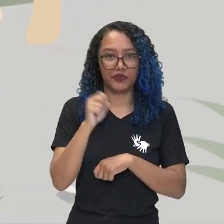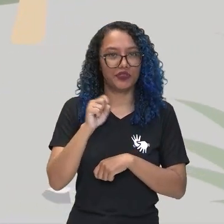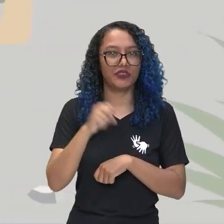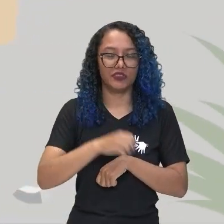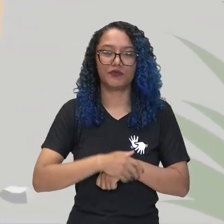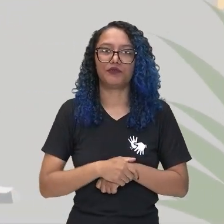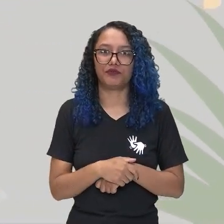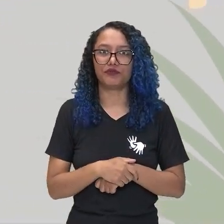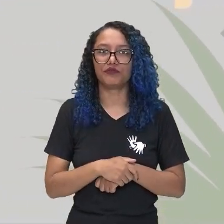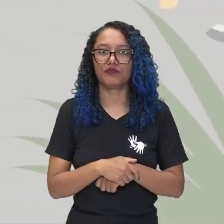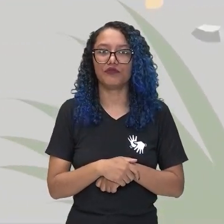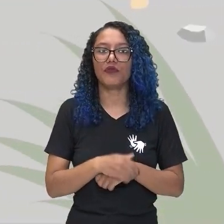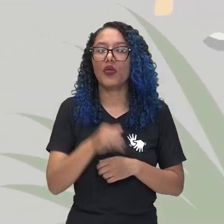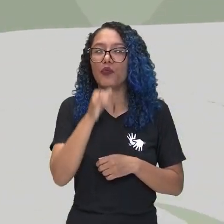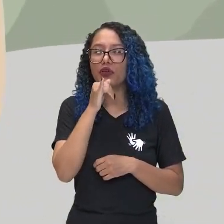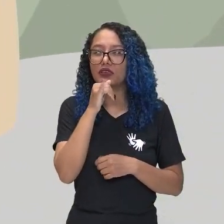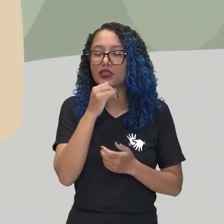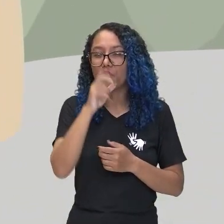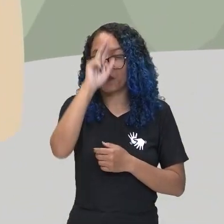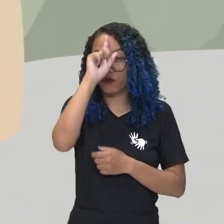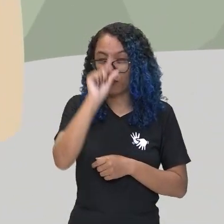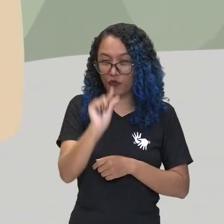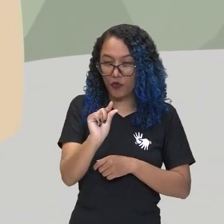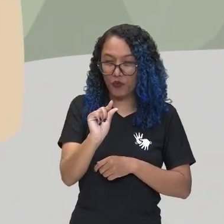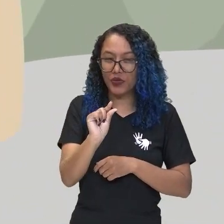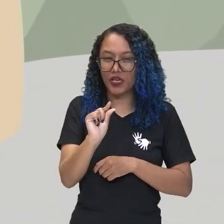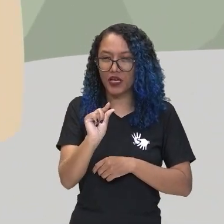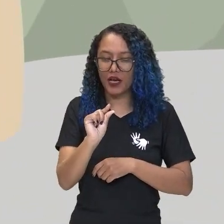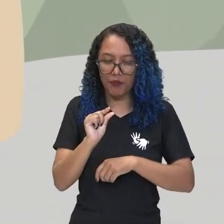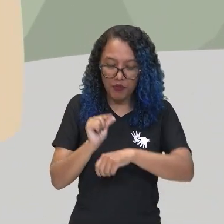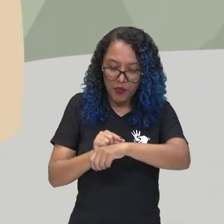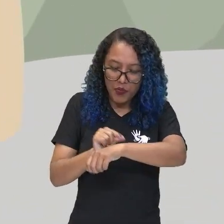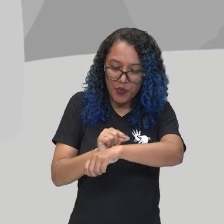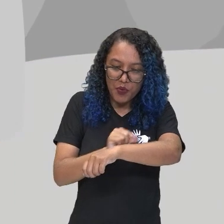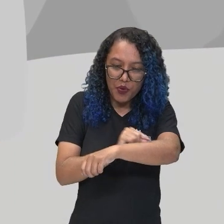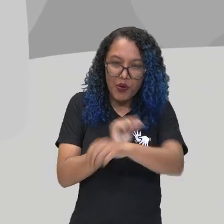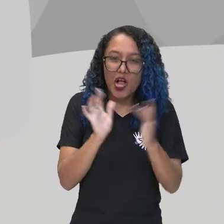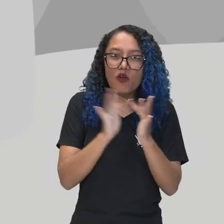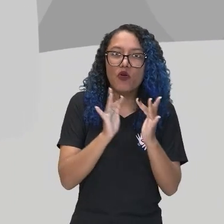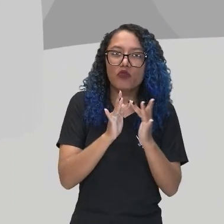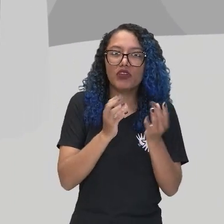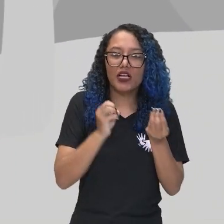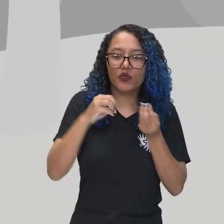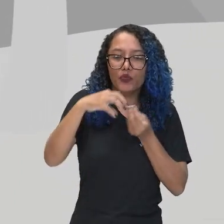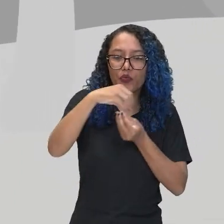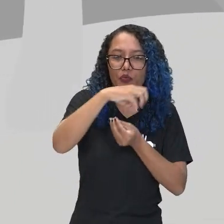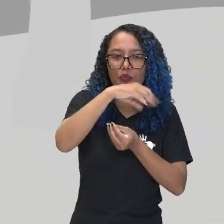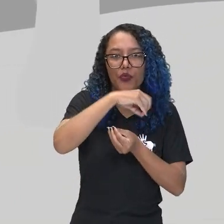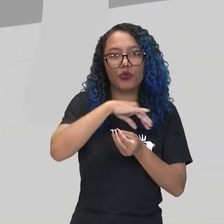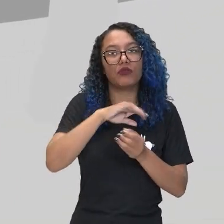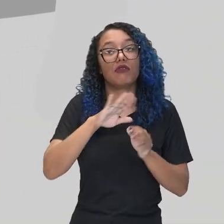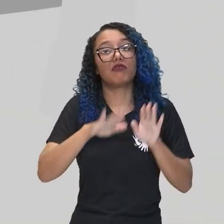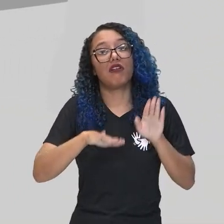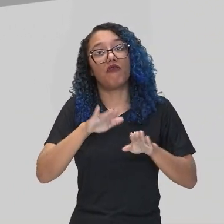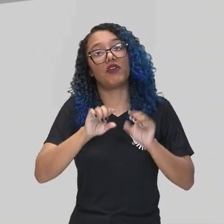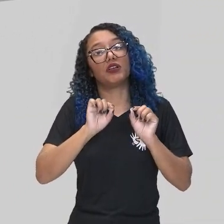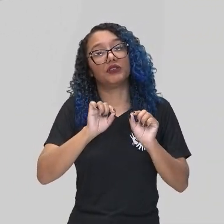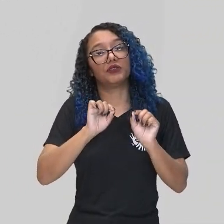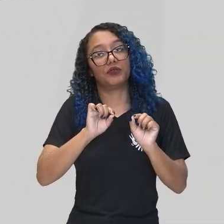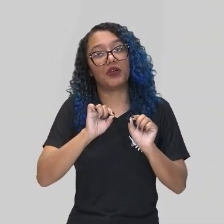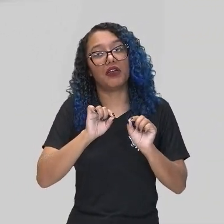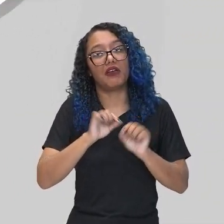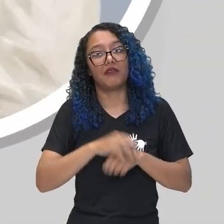Se uma formiga está caminhando e pisa em um esporo de um fungo, seus dias podem estar contados.